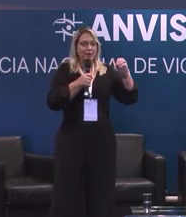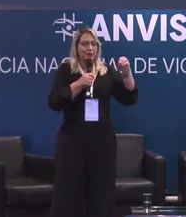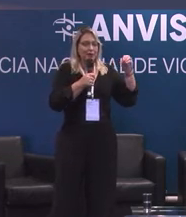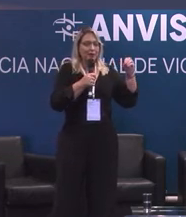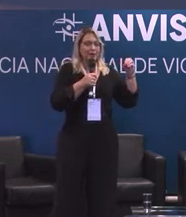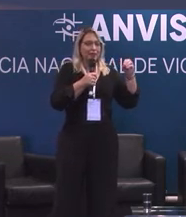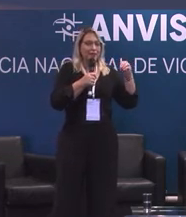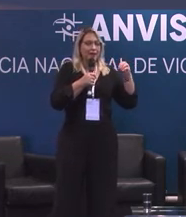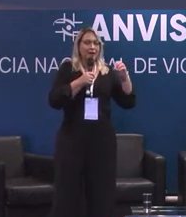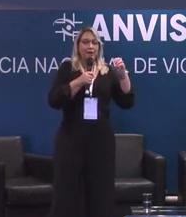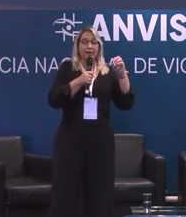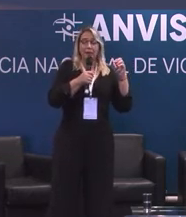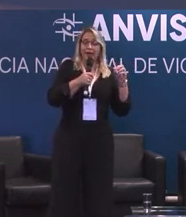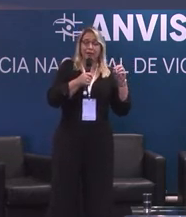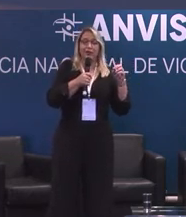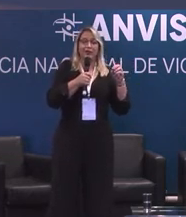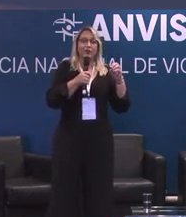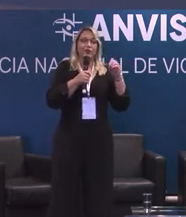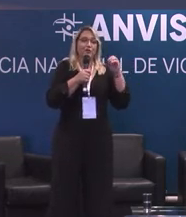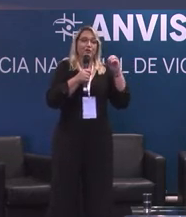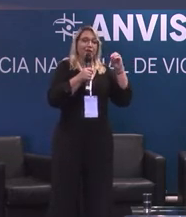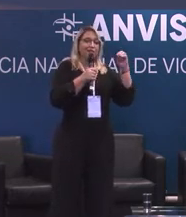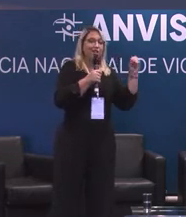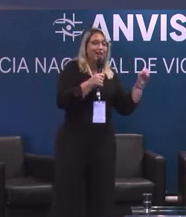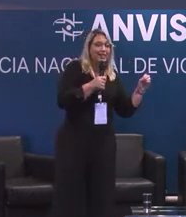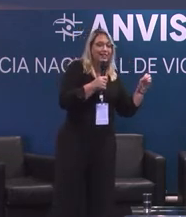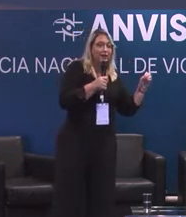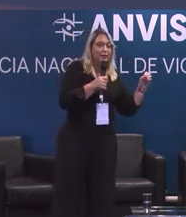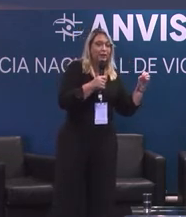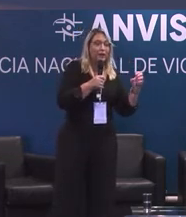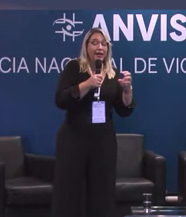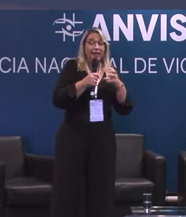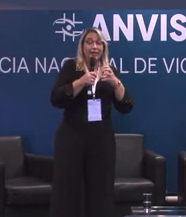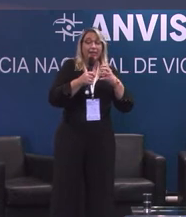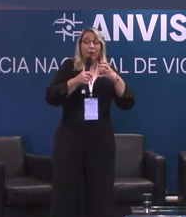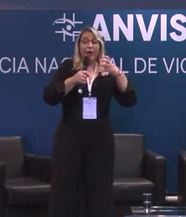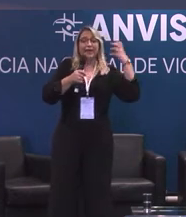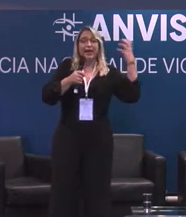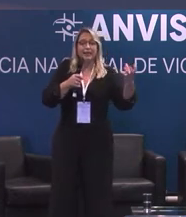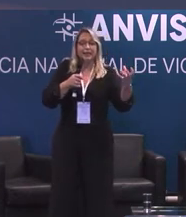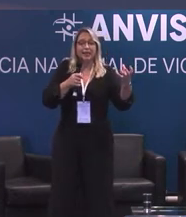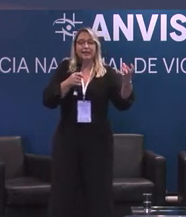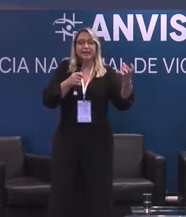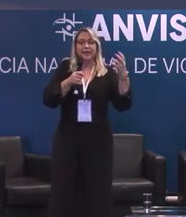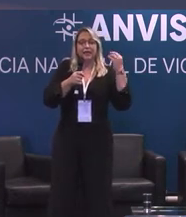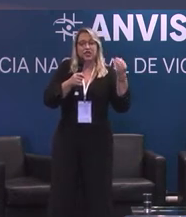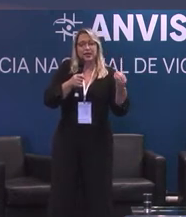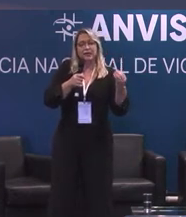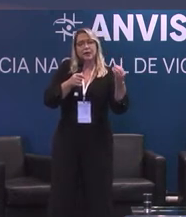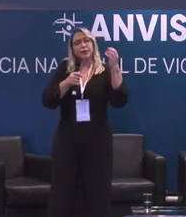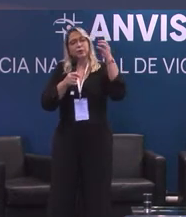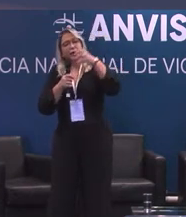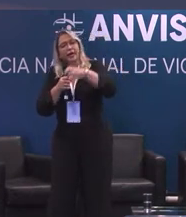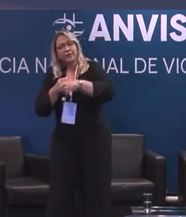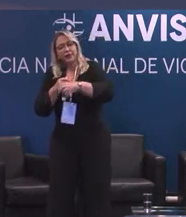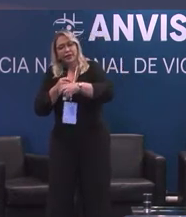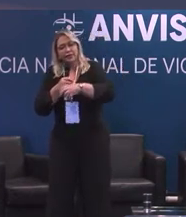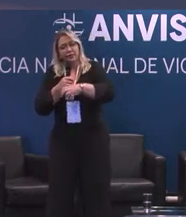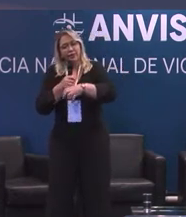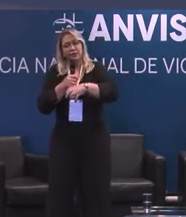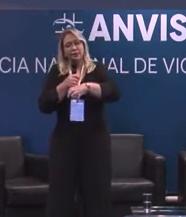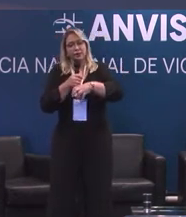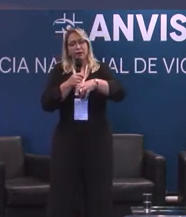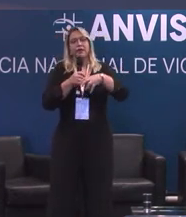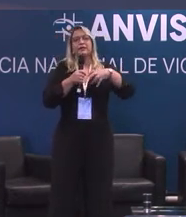entre vocês. Eu dizia, peraí, minha gente, nós estamos falando de gerenciamento. Então, a ideia que se trazia era que gerenciamento era classificação de